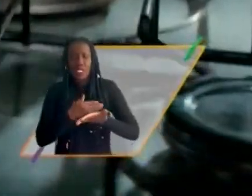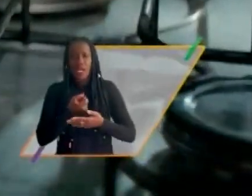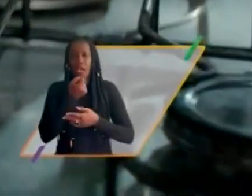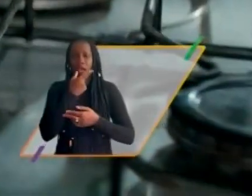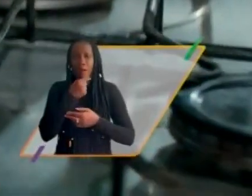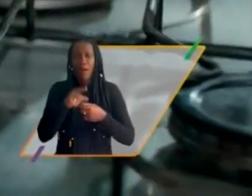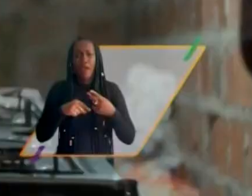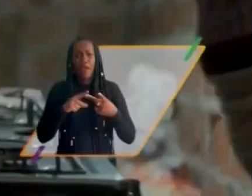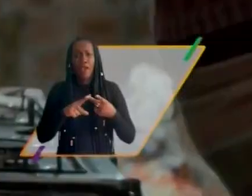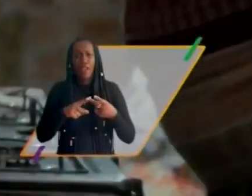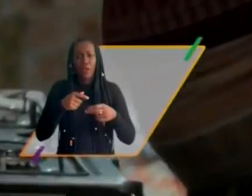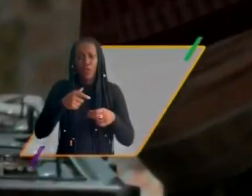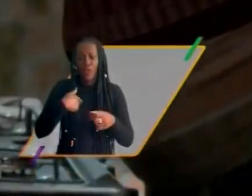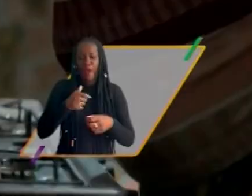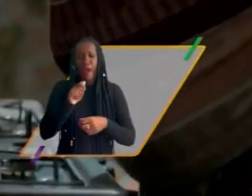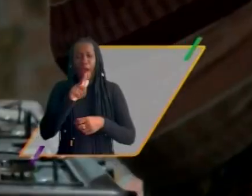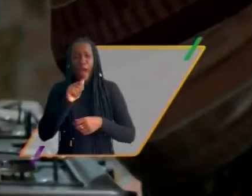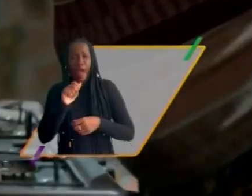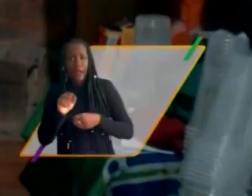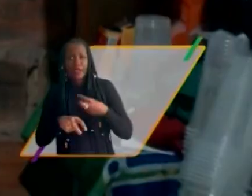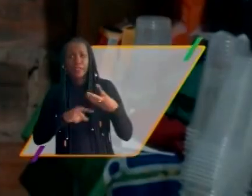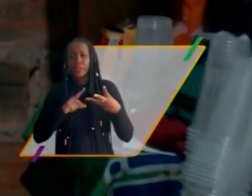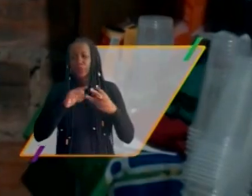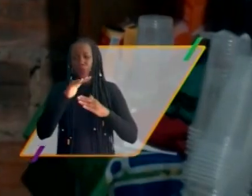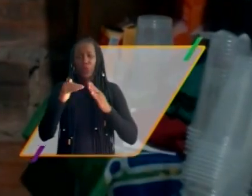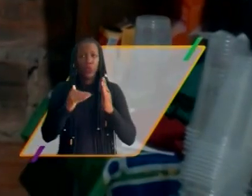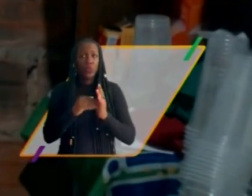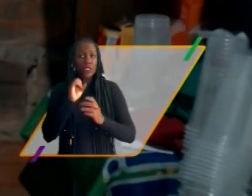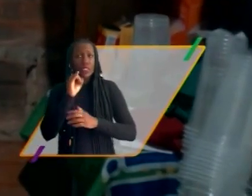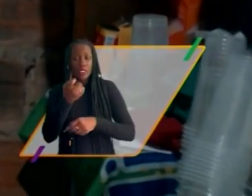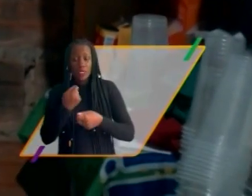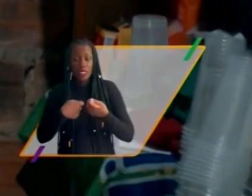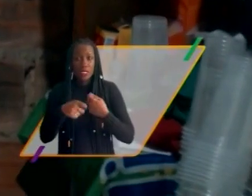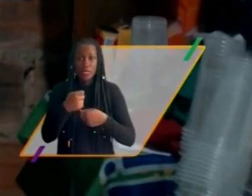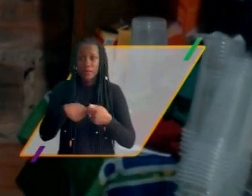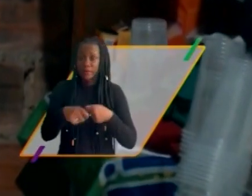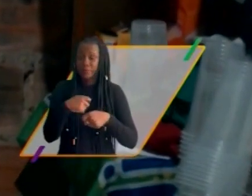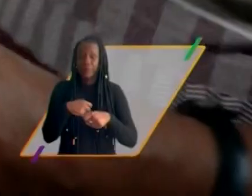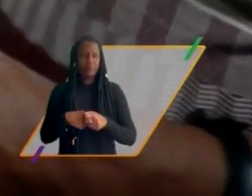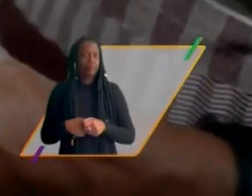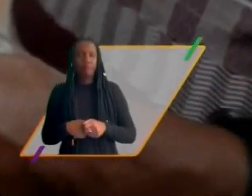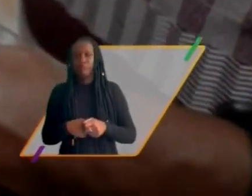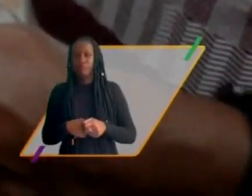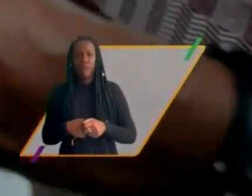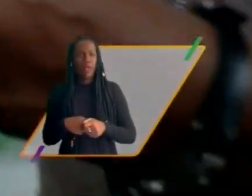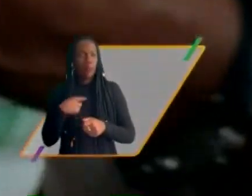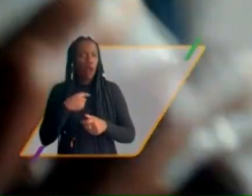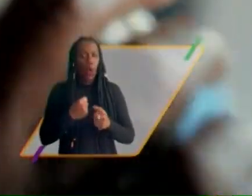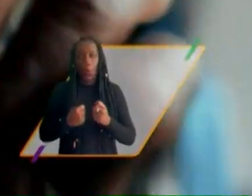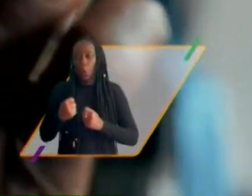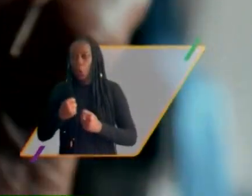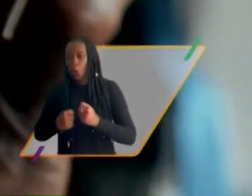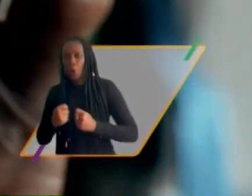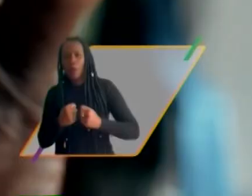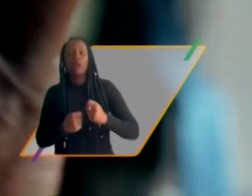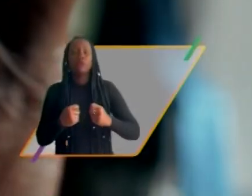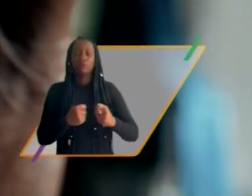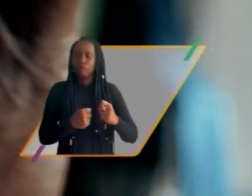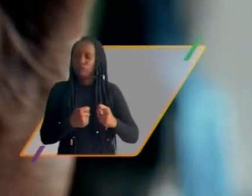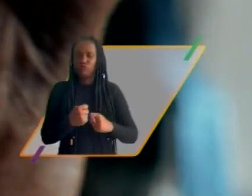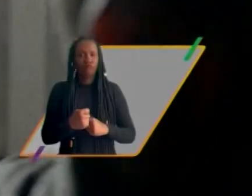pra tudo, remédio, gás, tudo. Se não souber administrar e não controlar, não